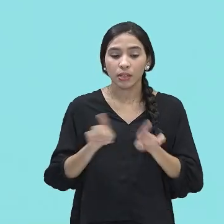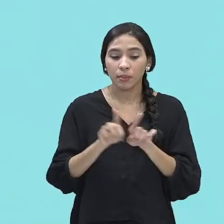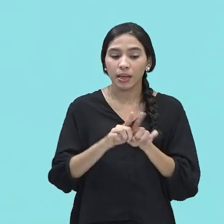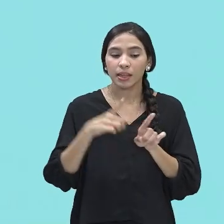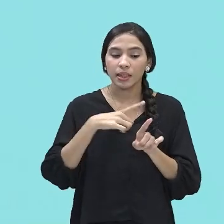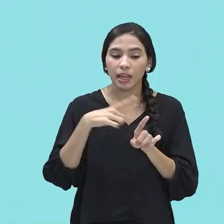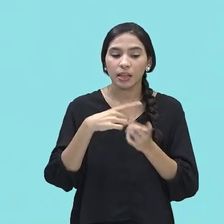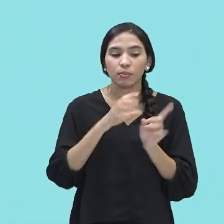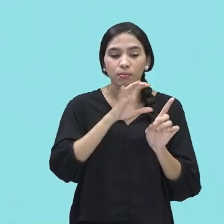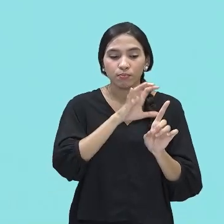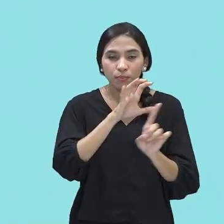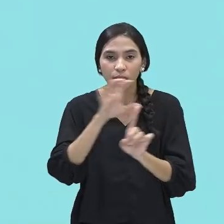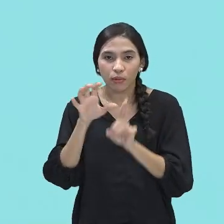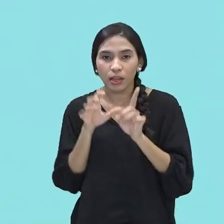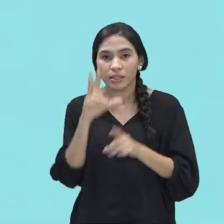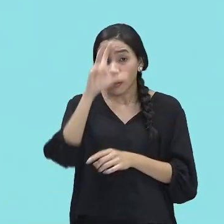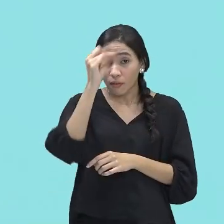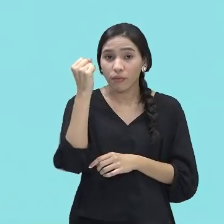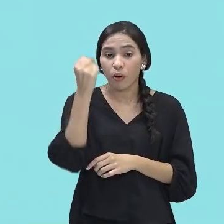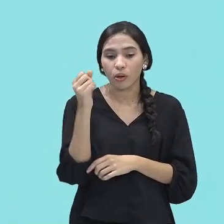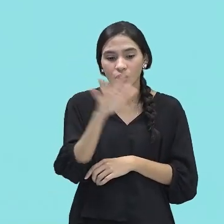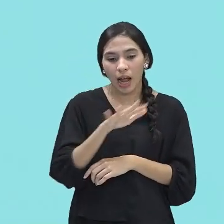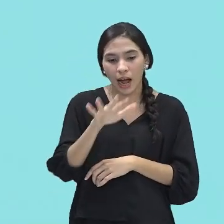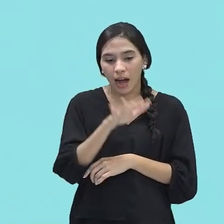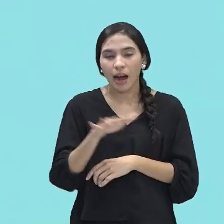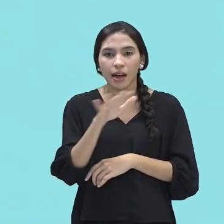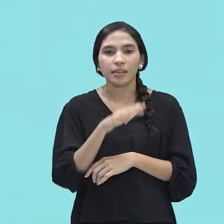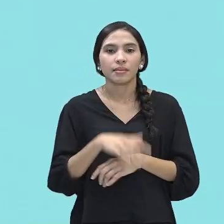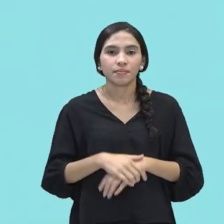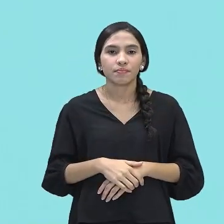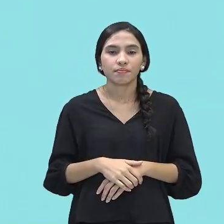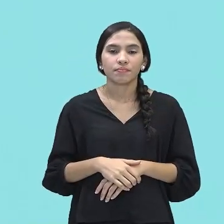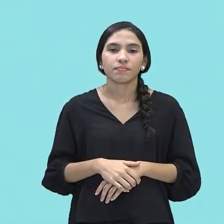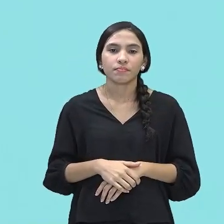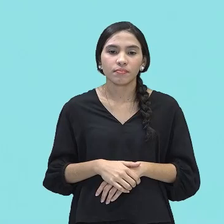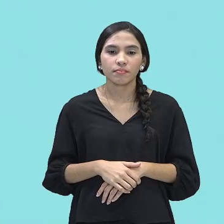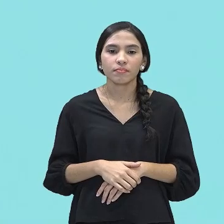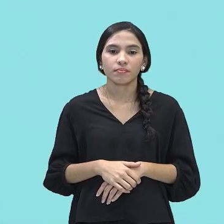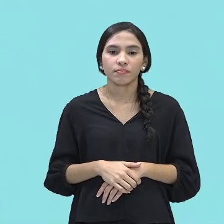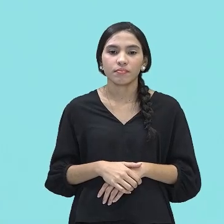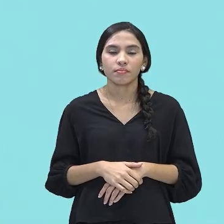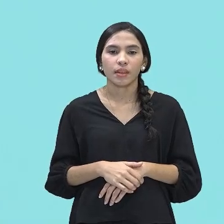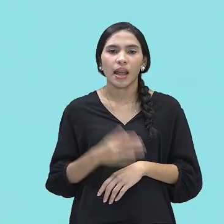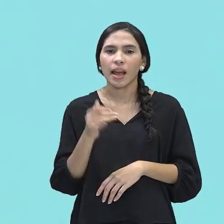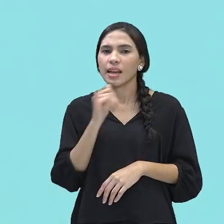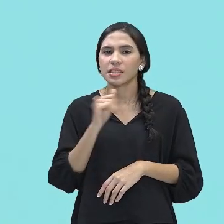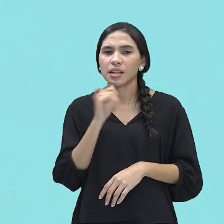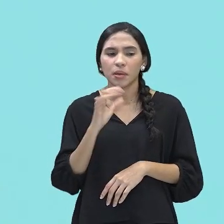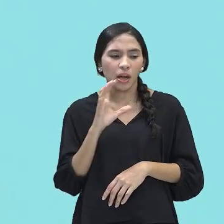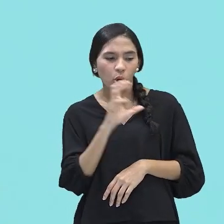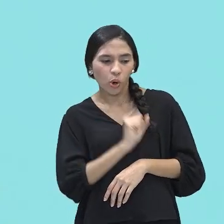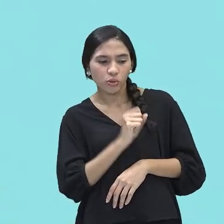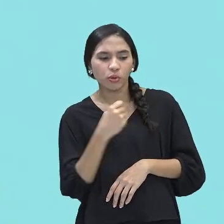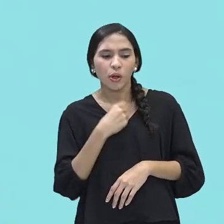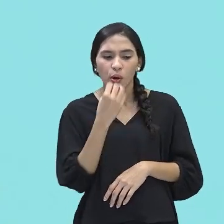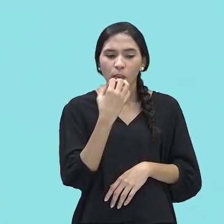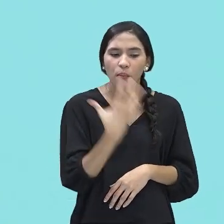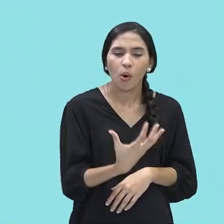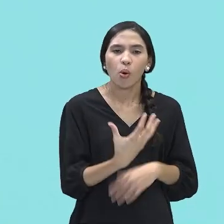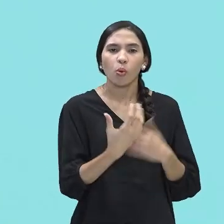artístico, mas não foi assim, porque eu gosto dela, que eu vou dar ali uma boa avaliação, não,